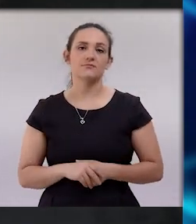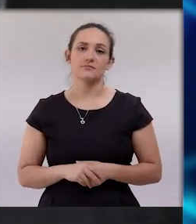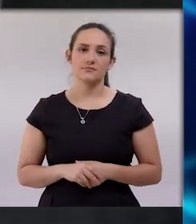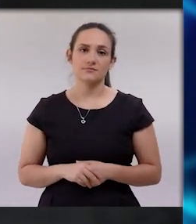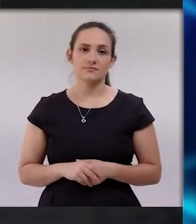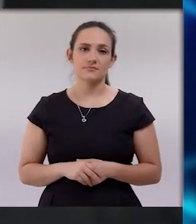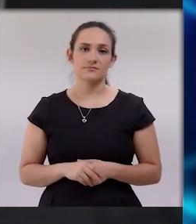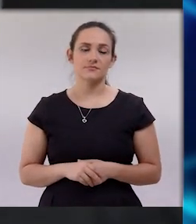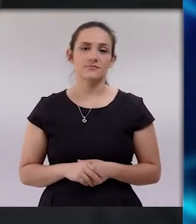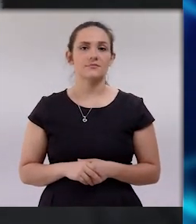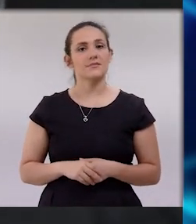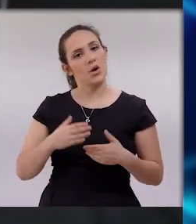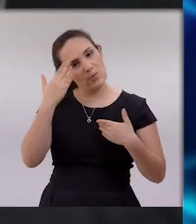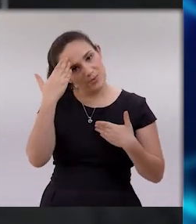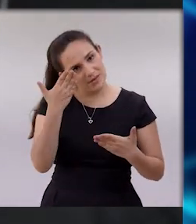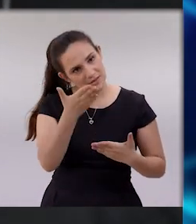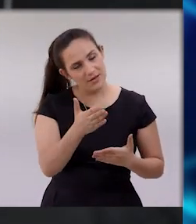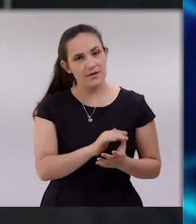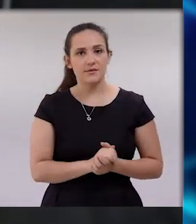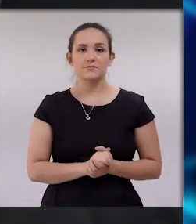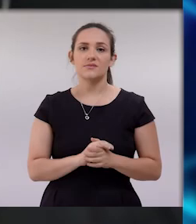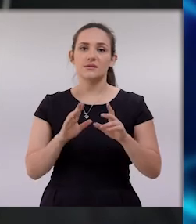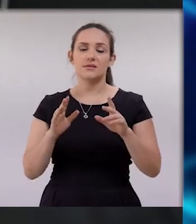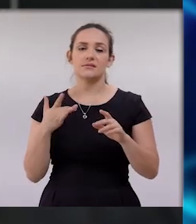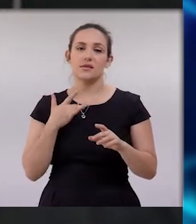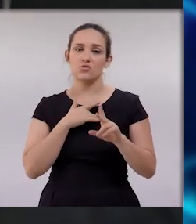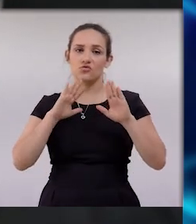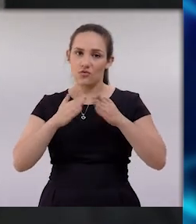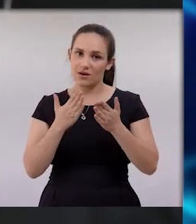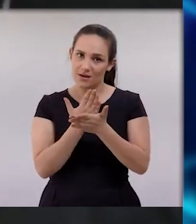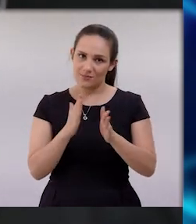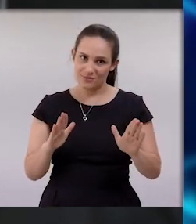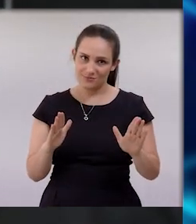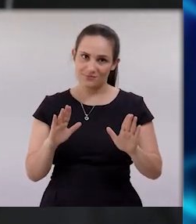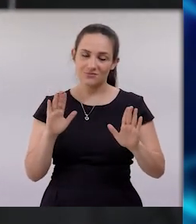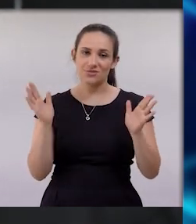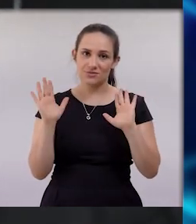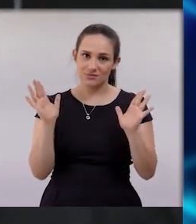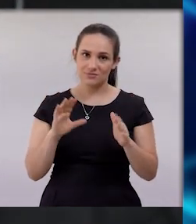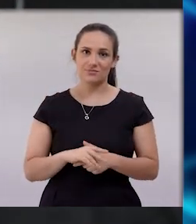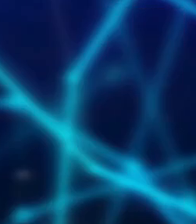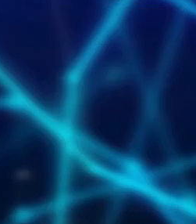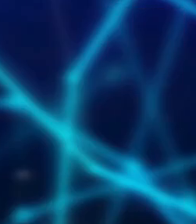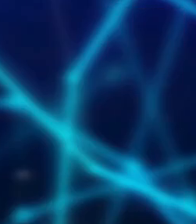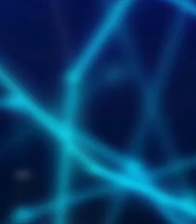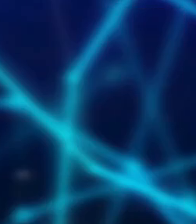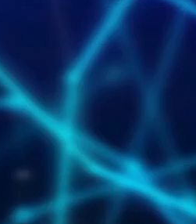Obrigada. O programa Saúde em Foco fica por aqui. Até o próximo programa.